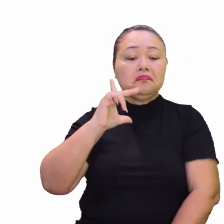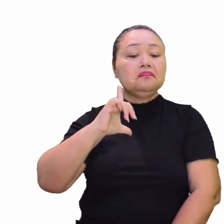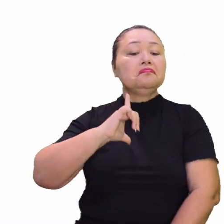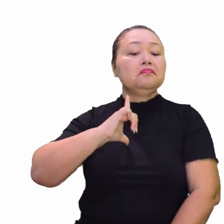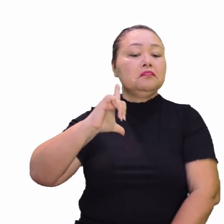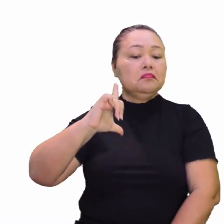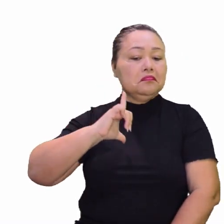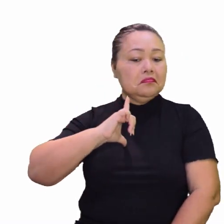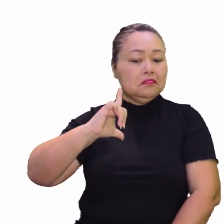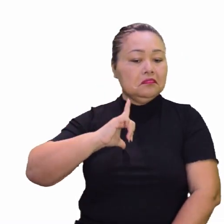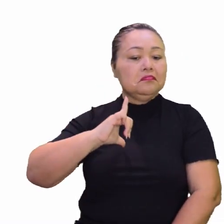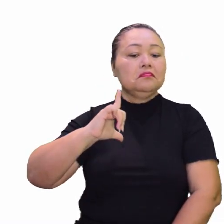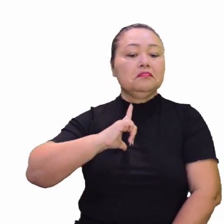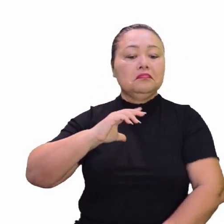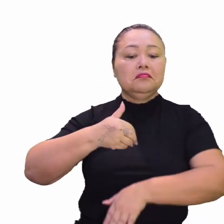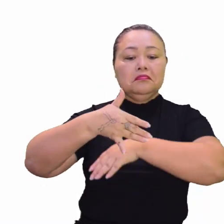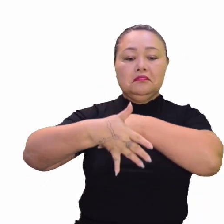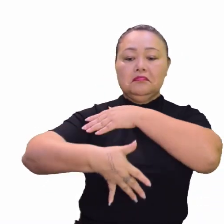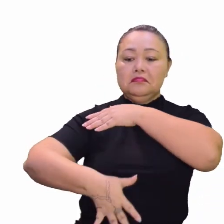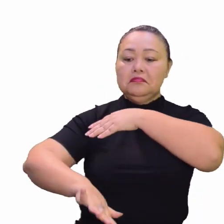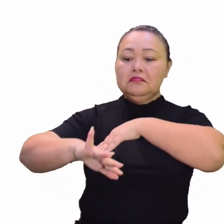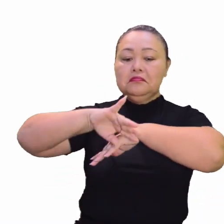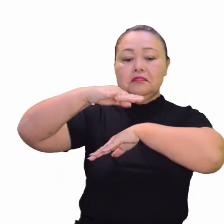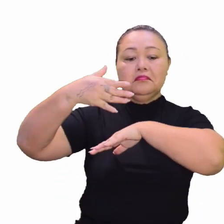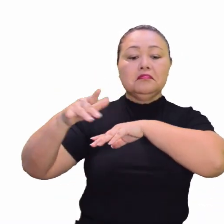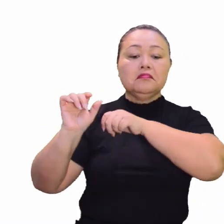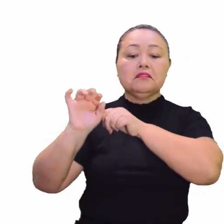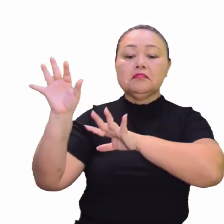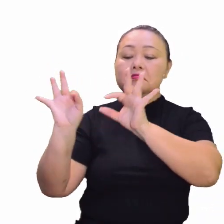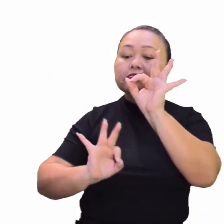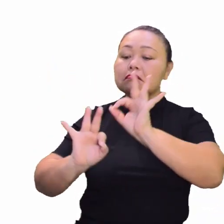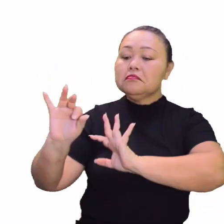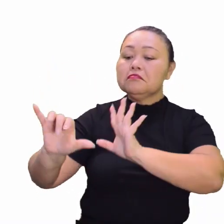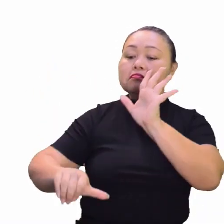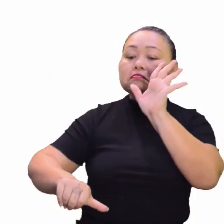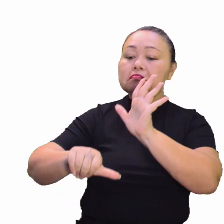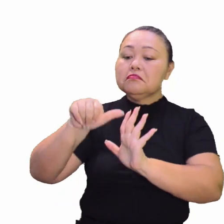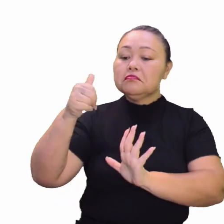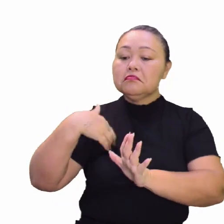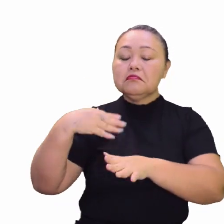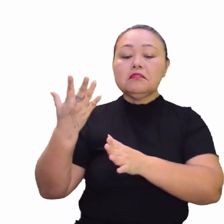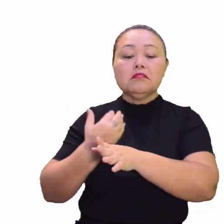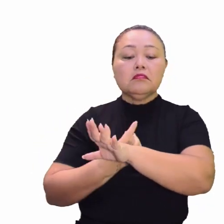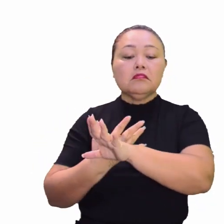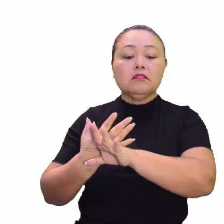Opa, temos mesmo. Formação pioneira,